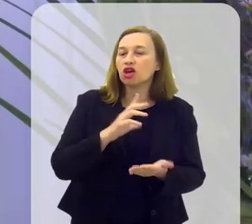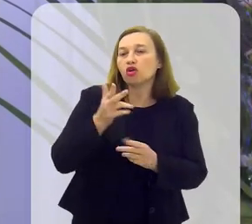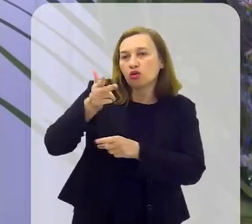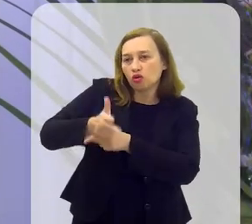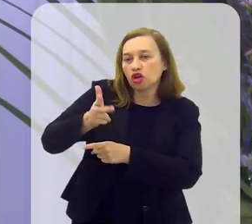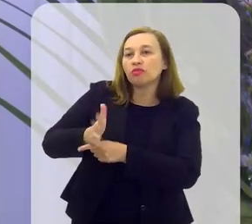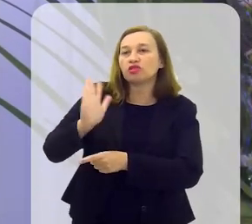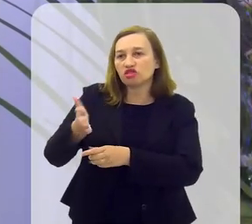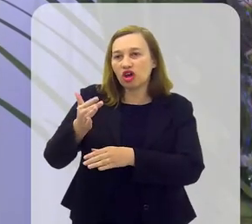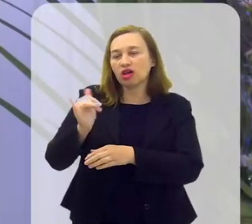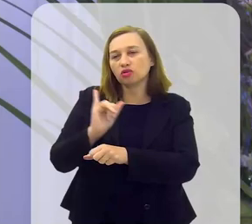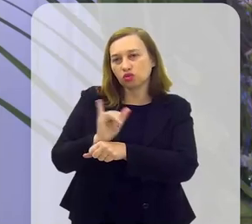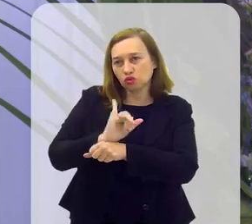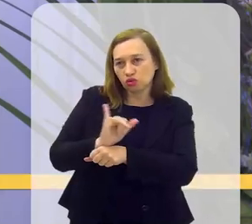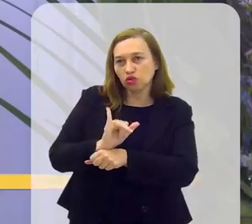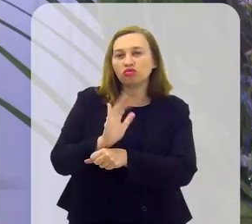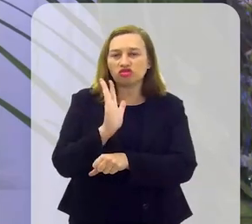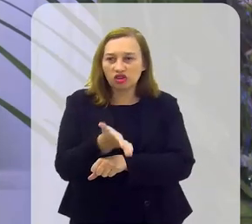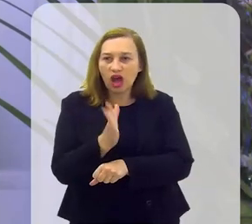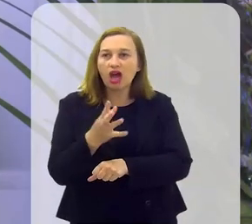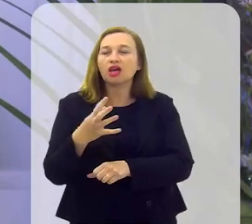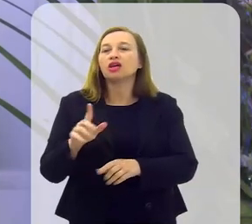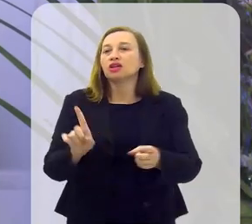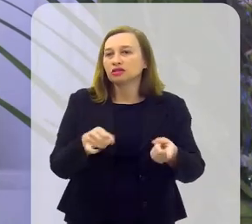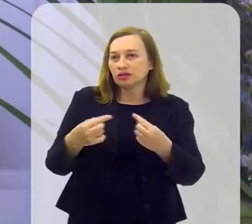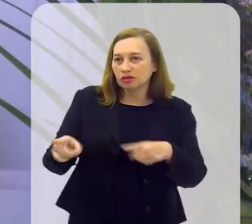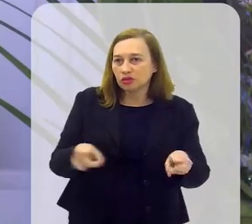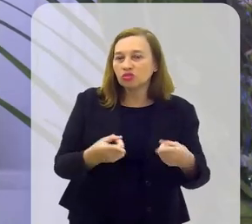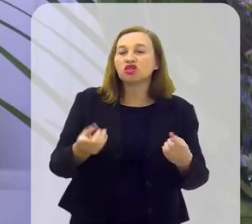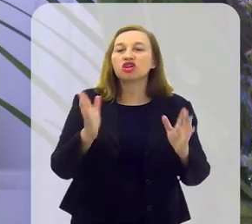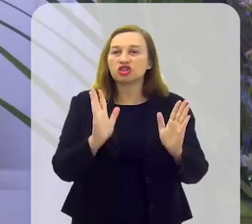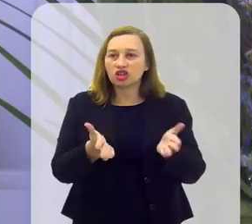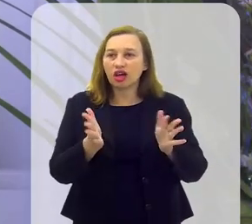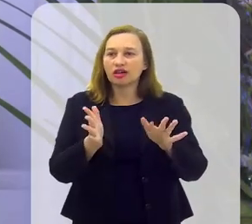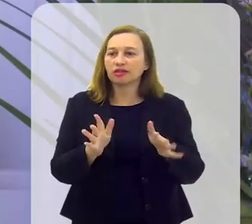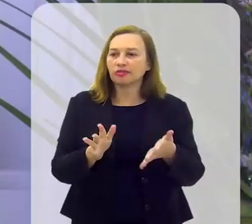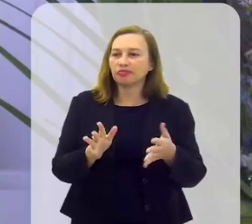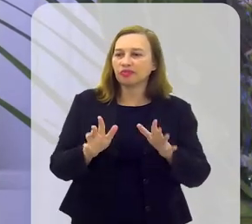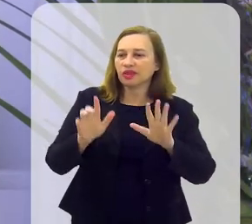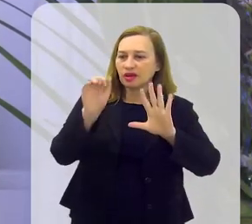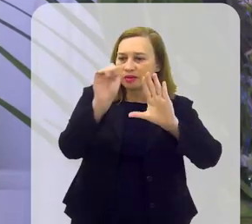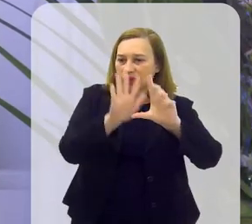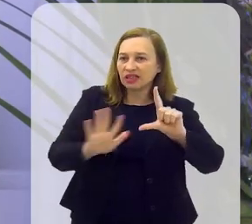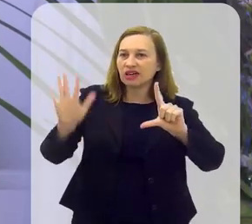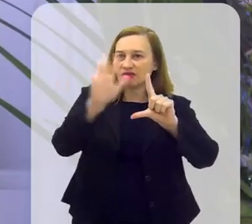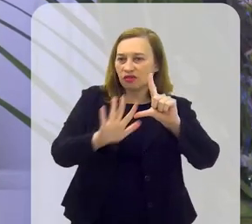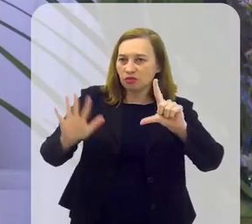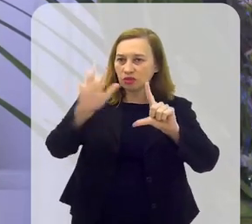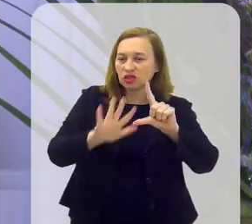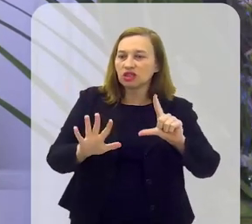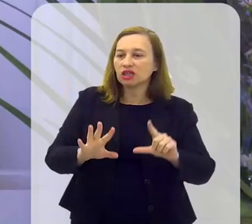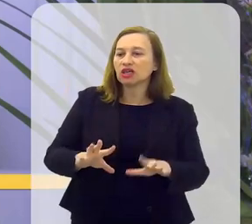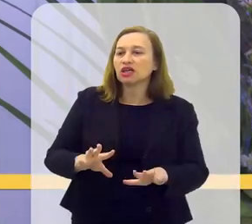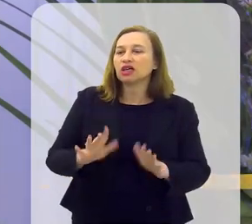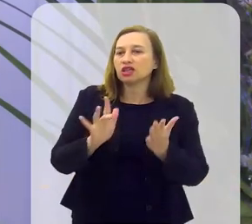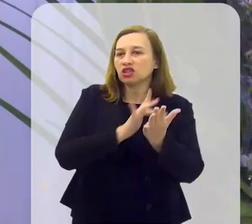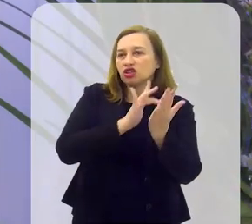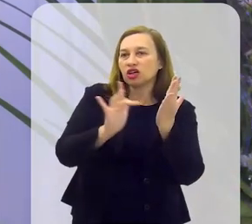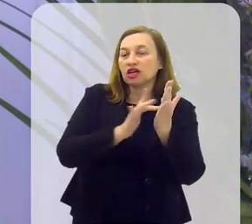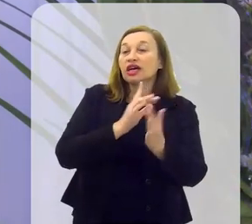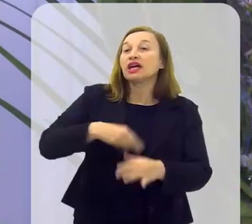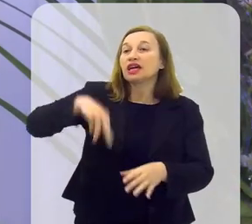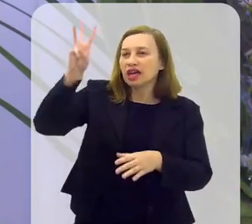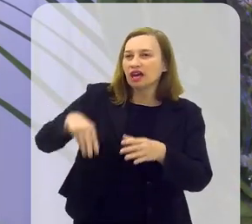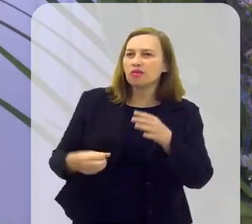clipe já está no YouTube a nossas músicas já estão nas plataformas digitais inclusive quem produziam nossas músicas foi o Nael